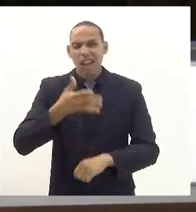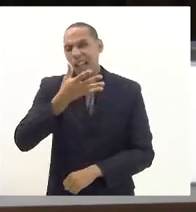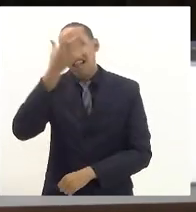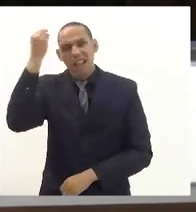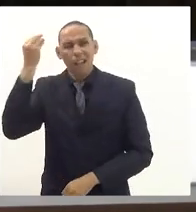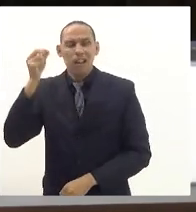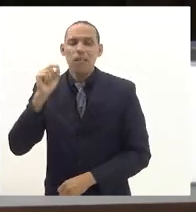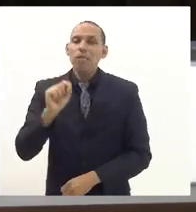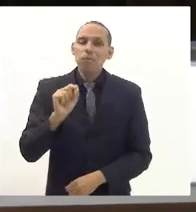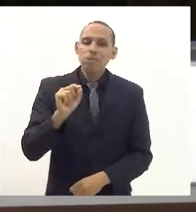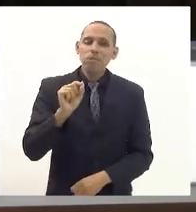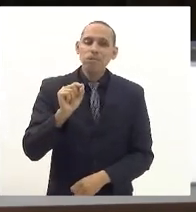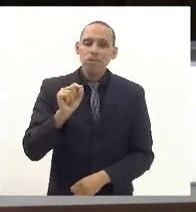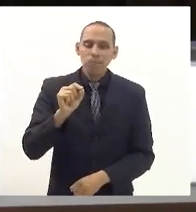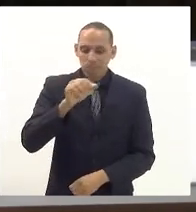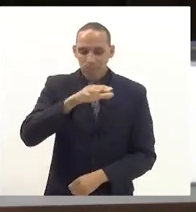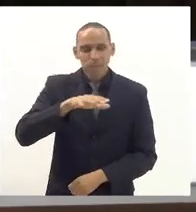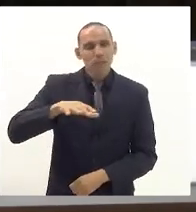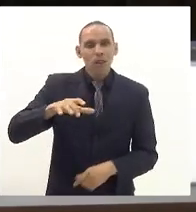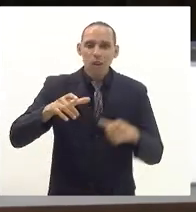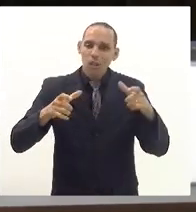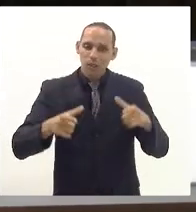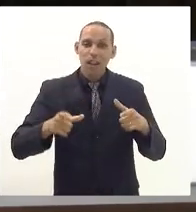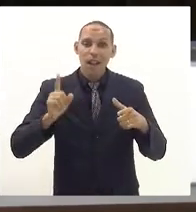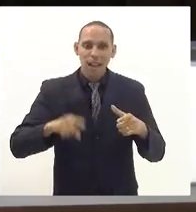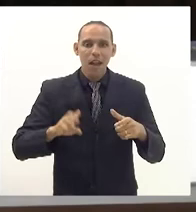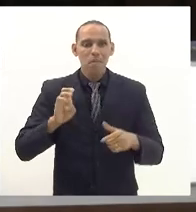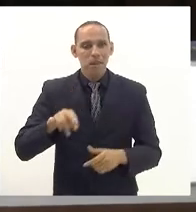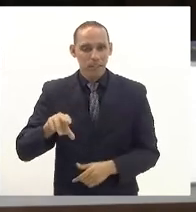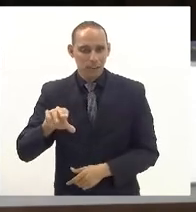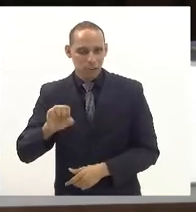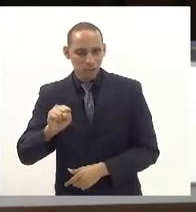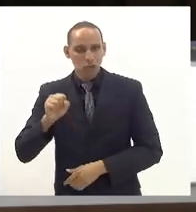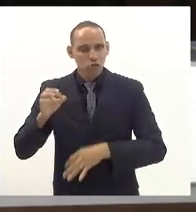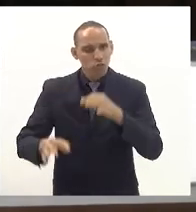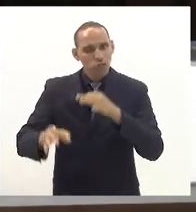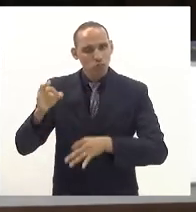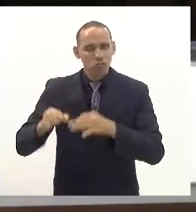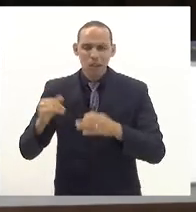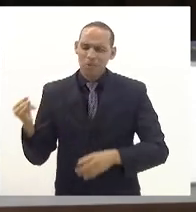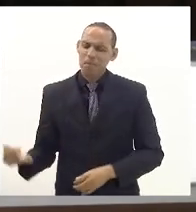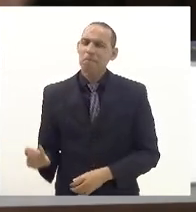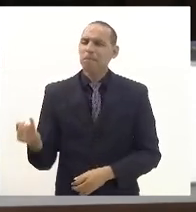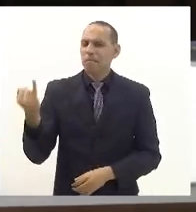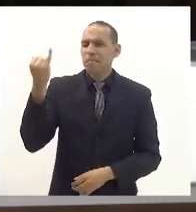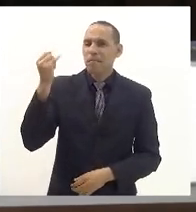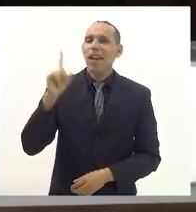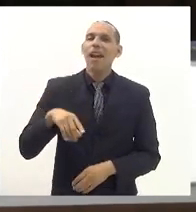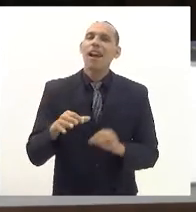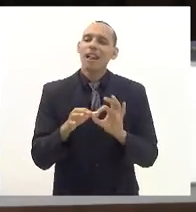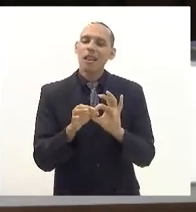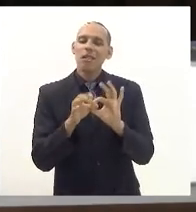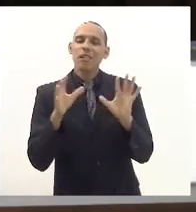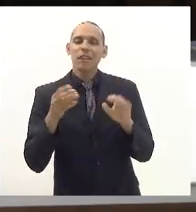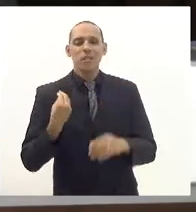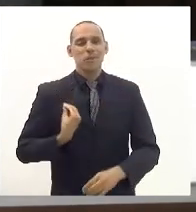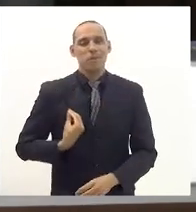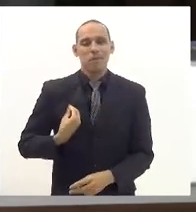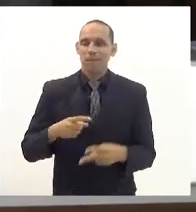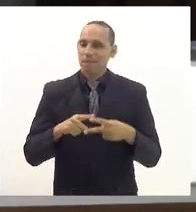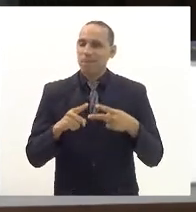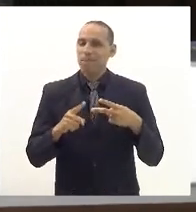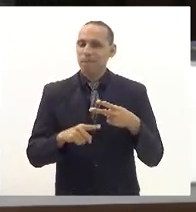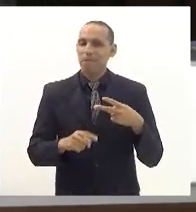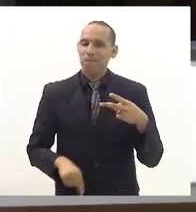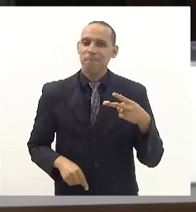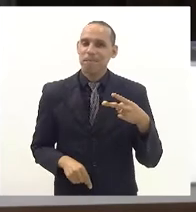esquecem que ali estão os bens juridicamente tutelados de maior relevo que a liberdade EA vida